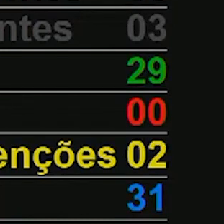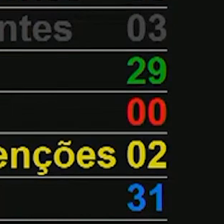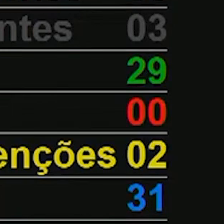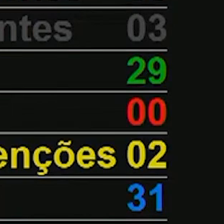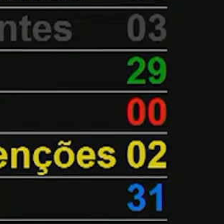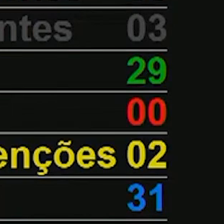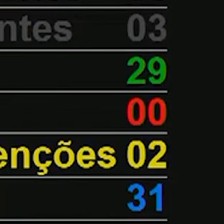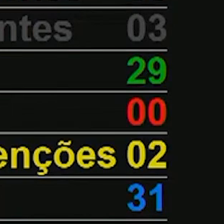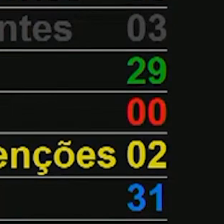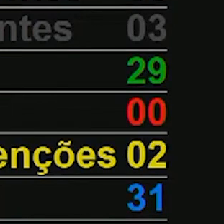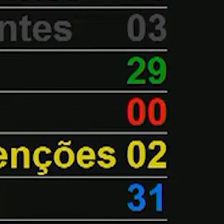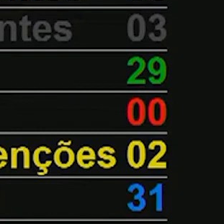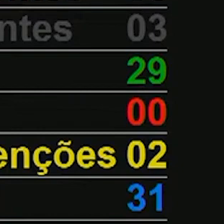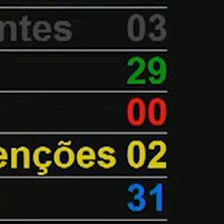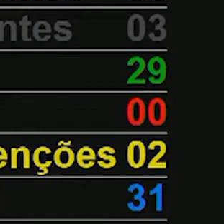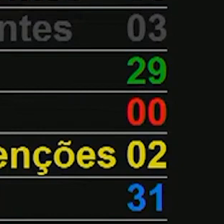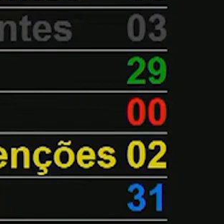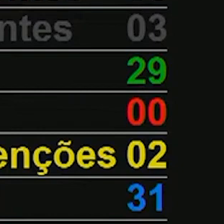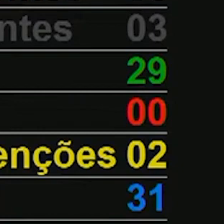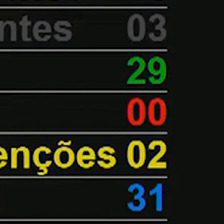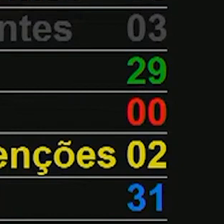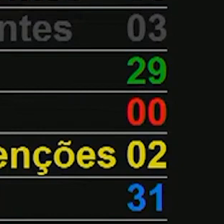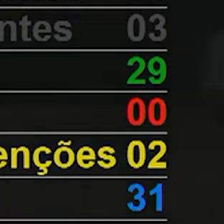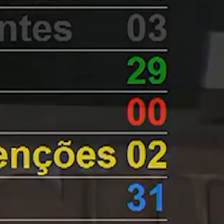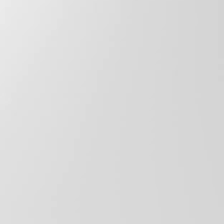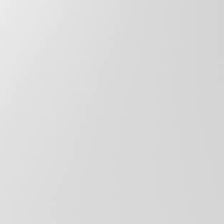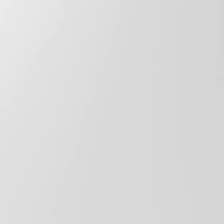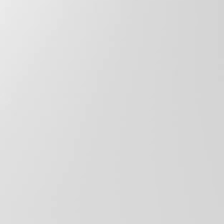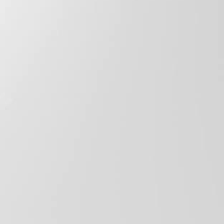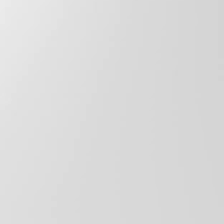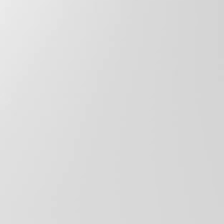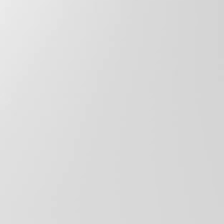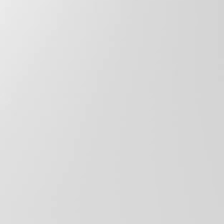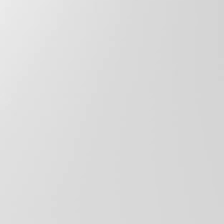votos sim, nenhum voto não, 2 abstenções, aprovado o projeto.